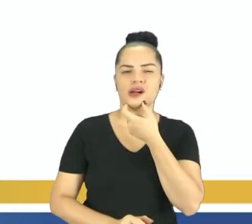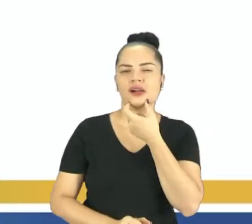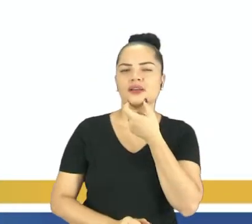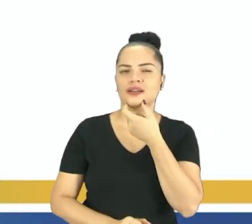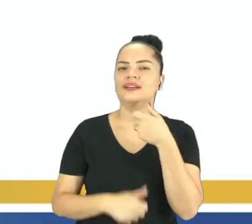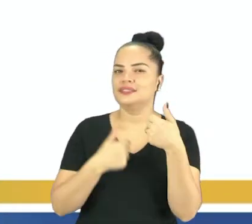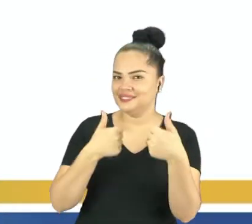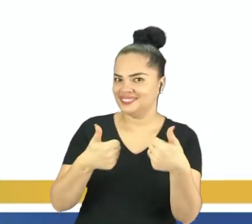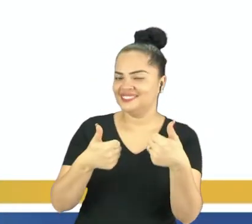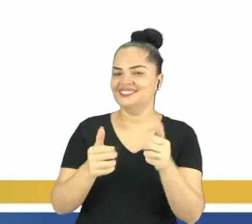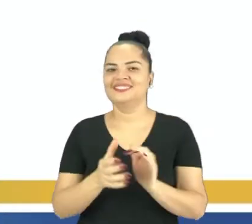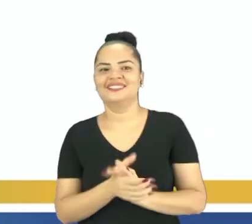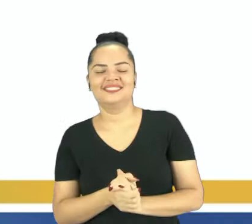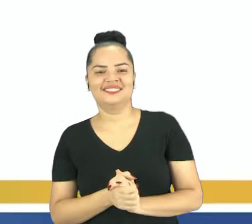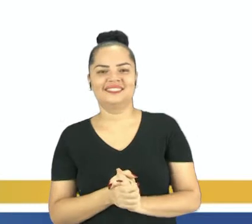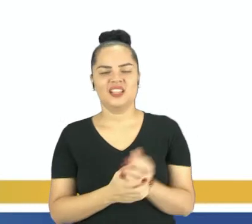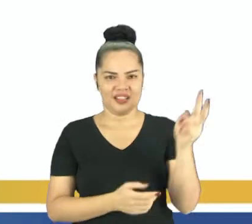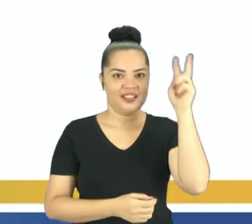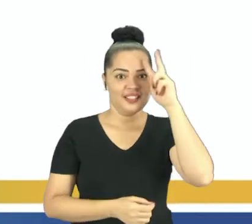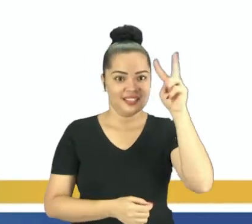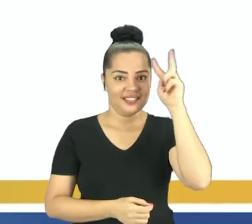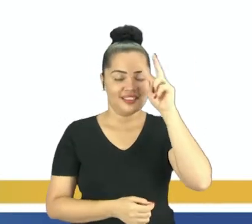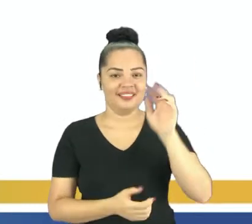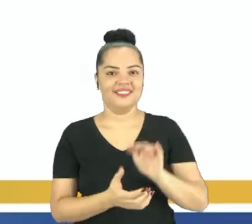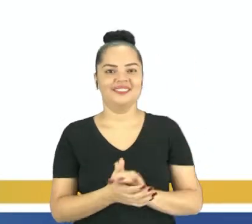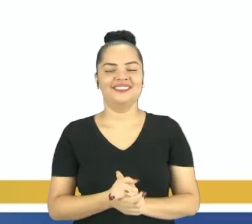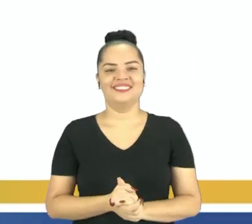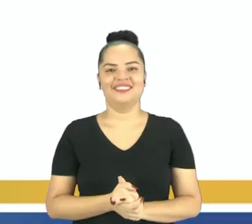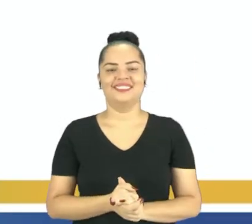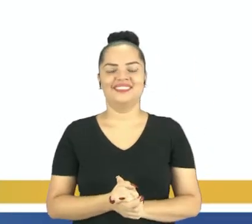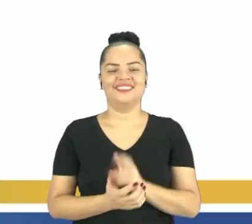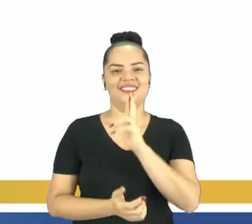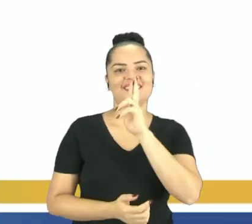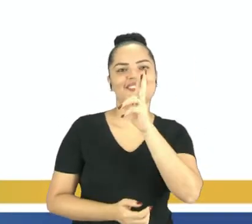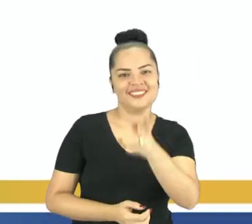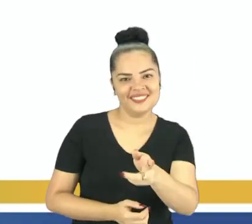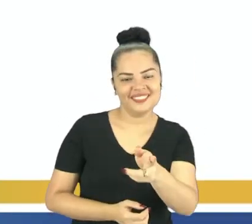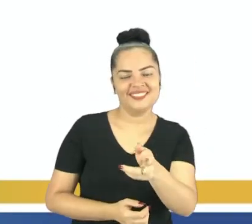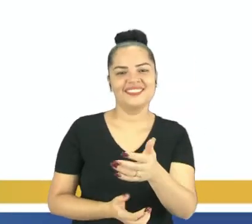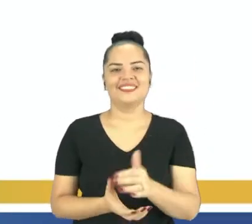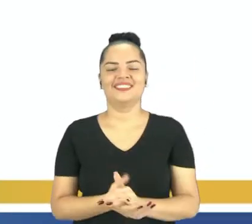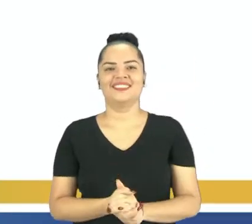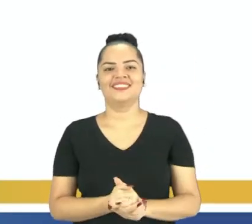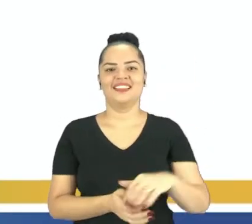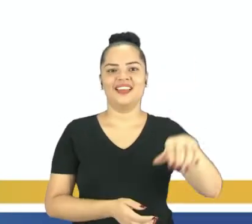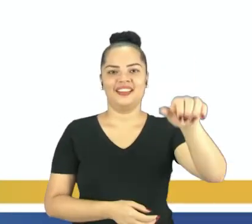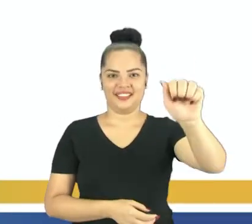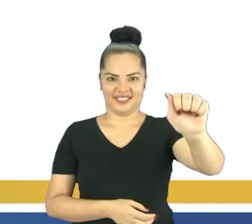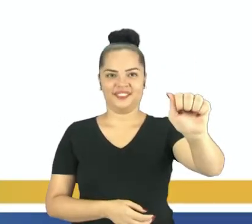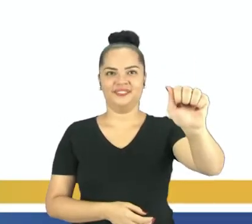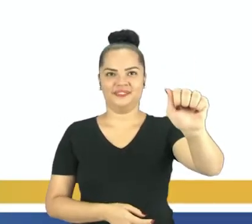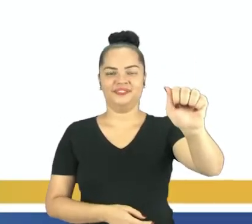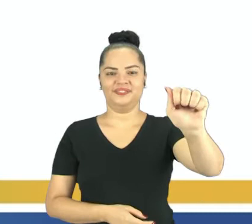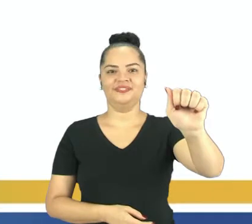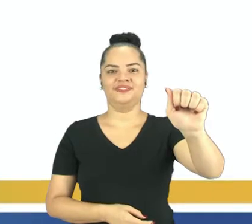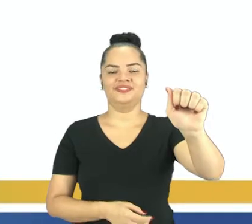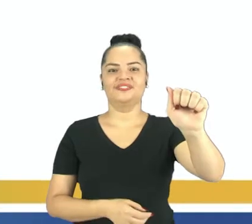em inglês, ok? Estão lembrados aí? Vamos ver a resposta juntos, então. Na letra A, nós